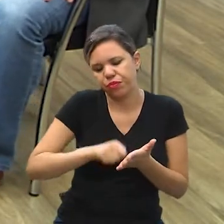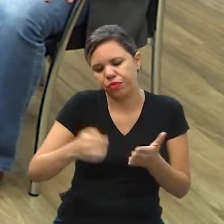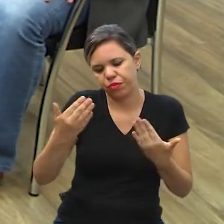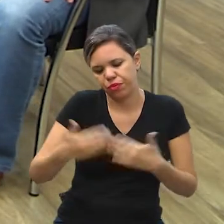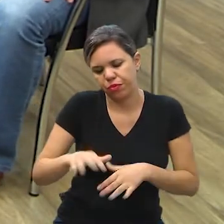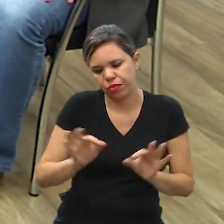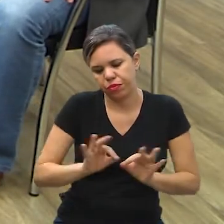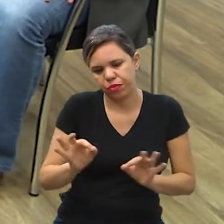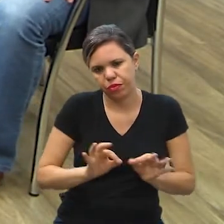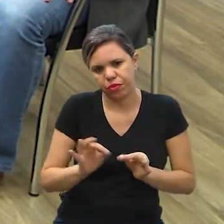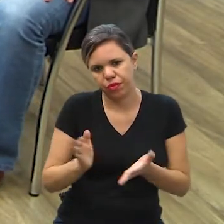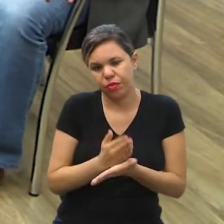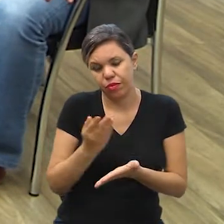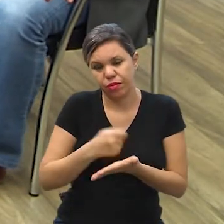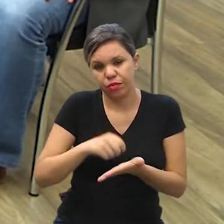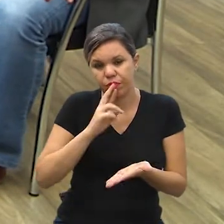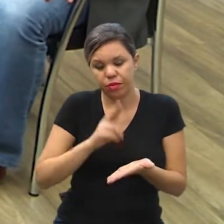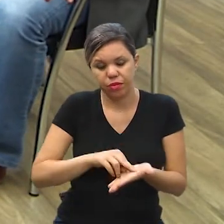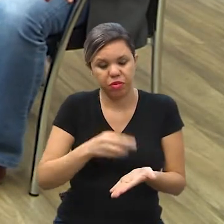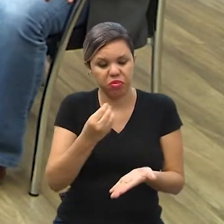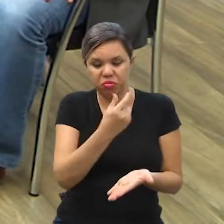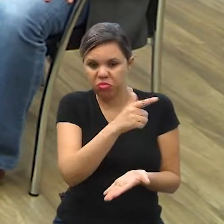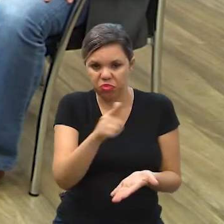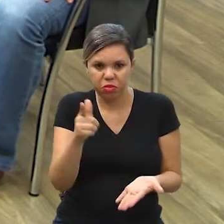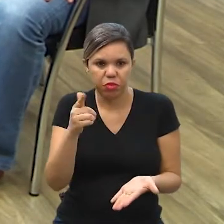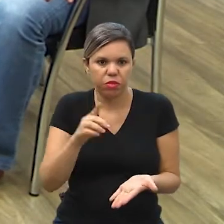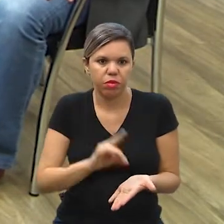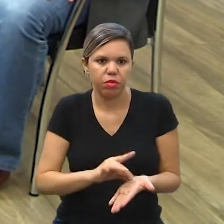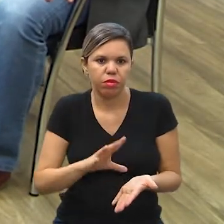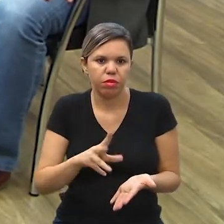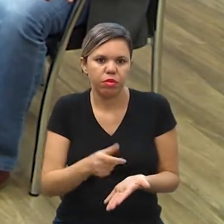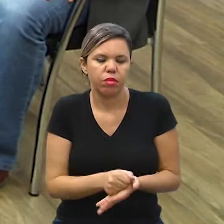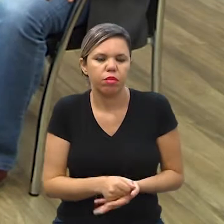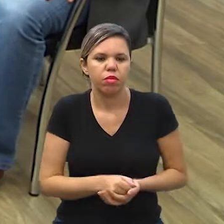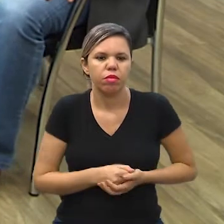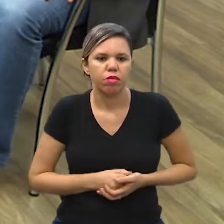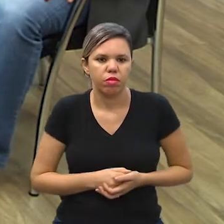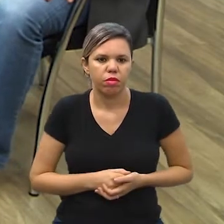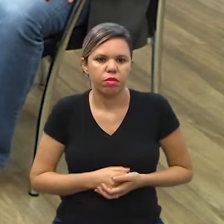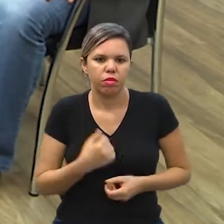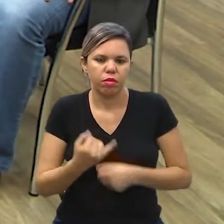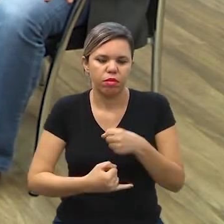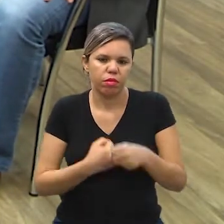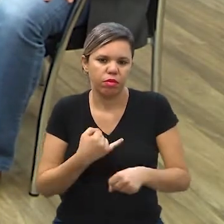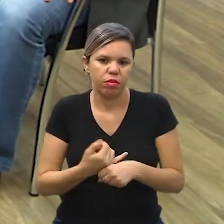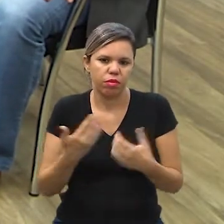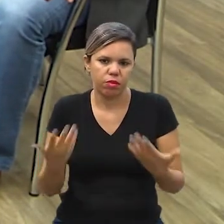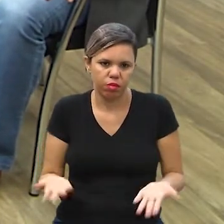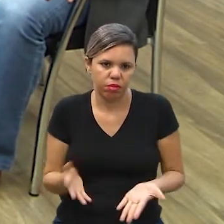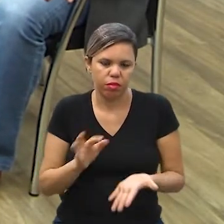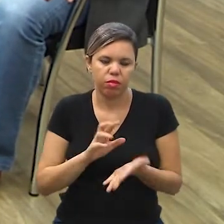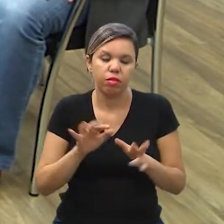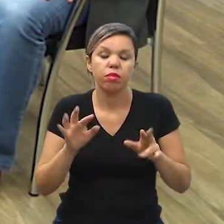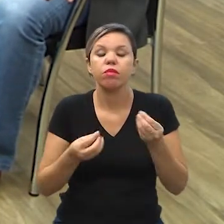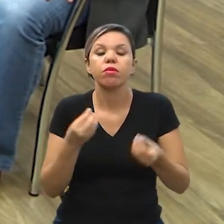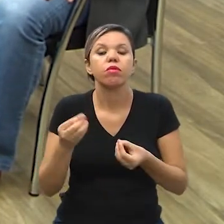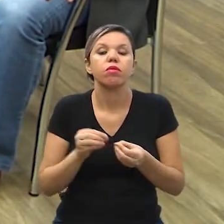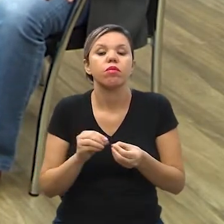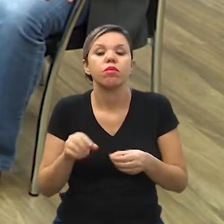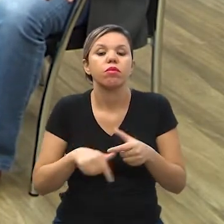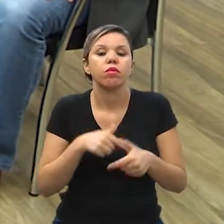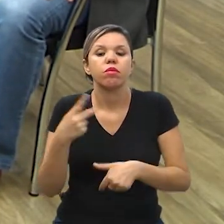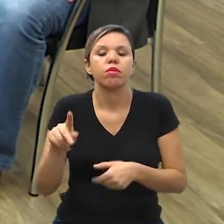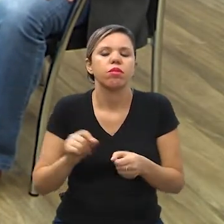corrigir prova para fazer diário de classe com Acho que nem existe mais hoje tudo pela internet né tudo digitalizado